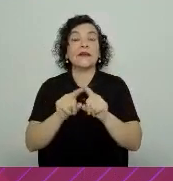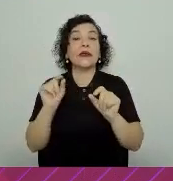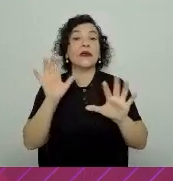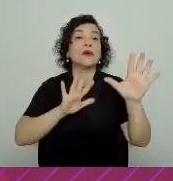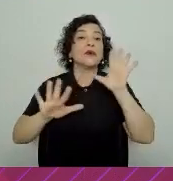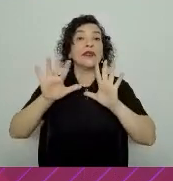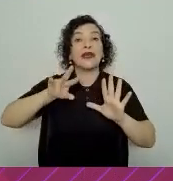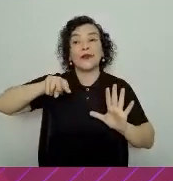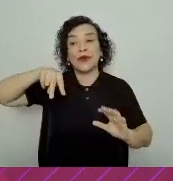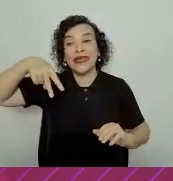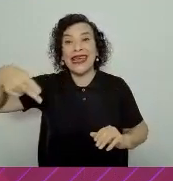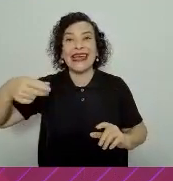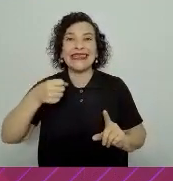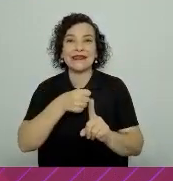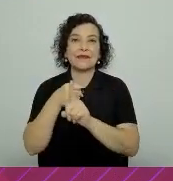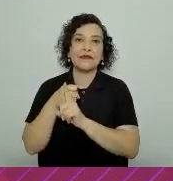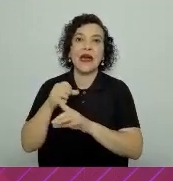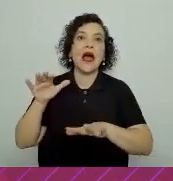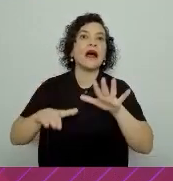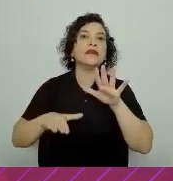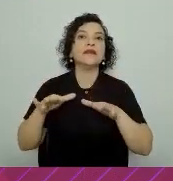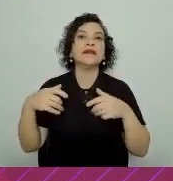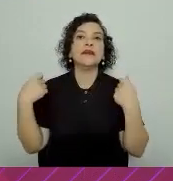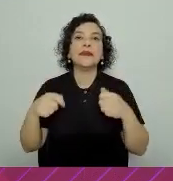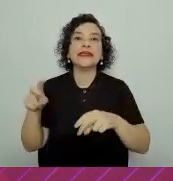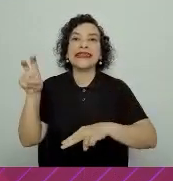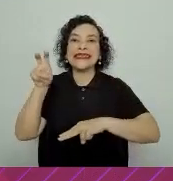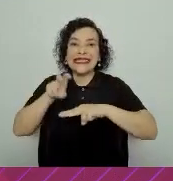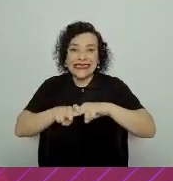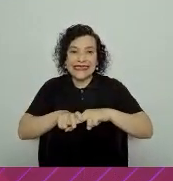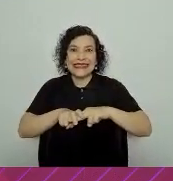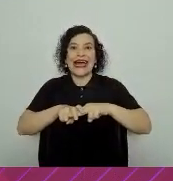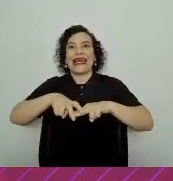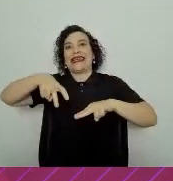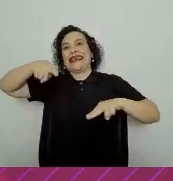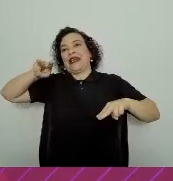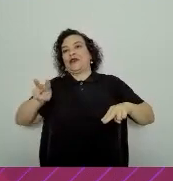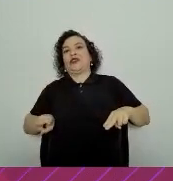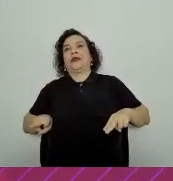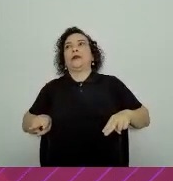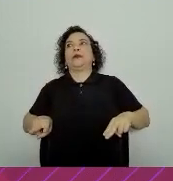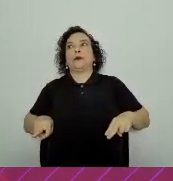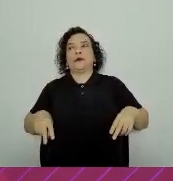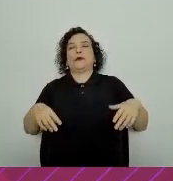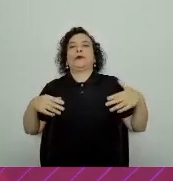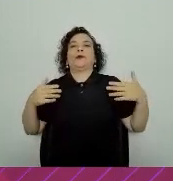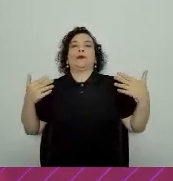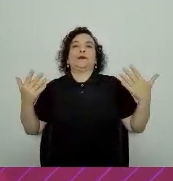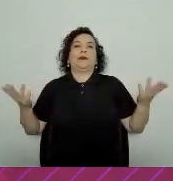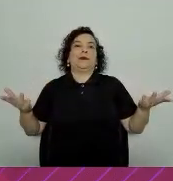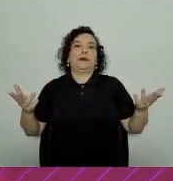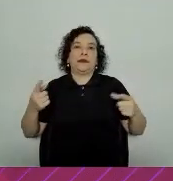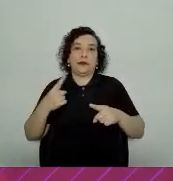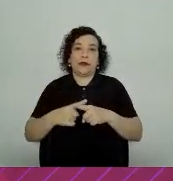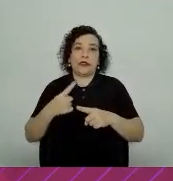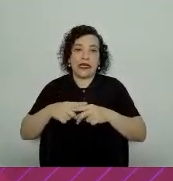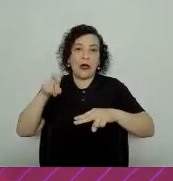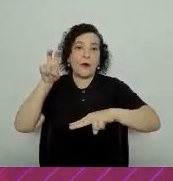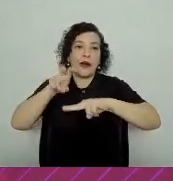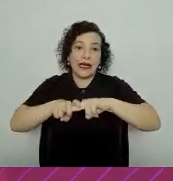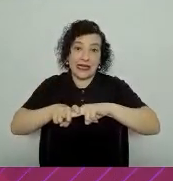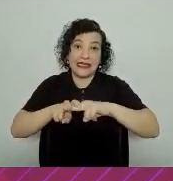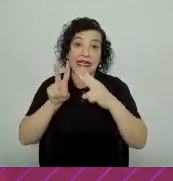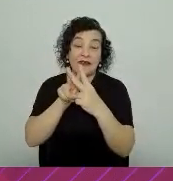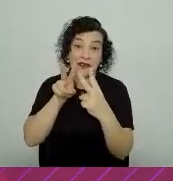né a gente projeta alguma coisa que o usuário tem que sentar ele senta ele cai no chão que é uma cadeira virtual Então